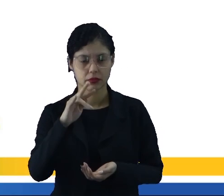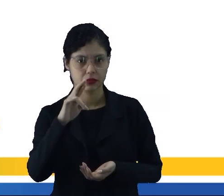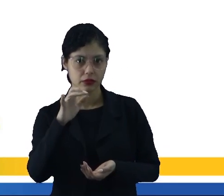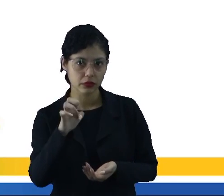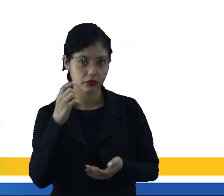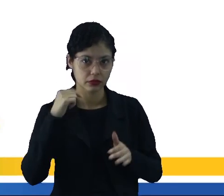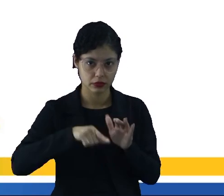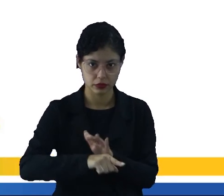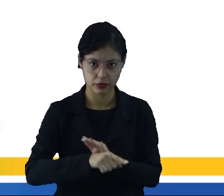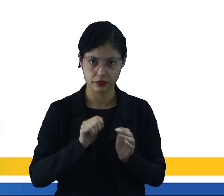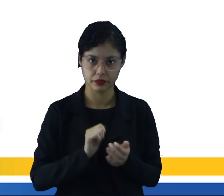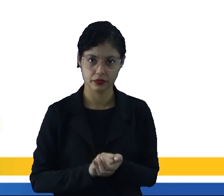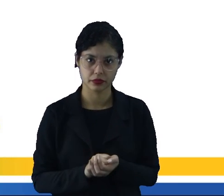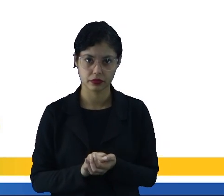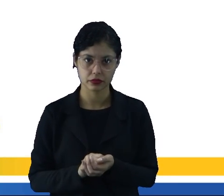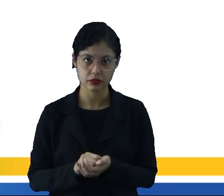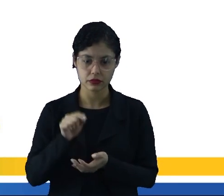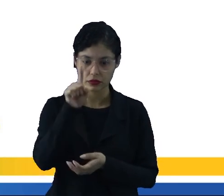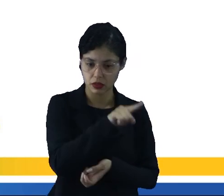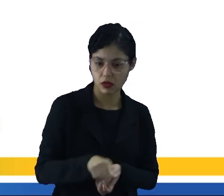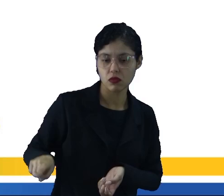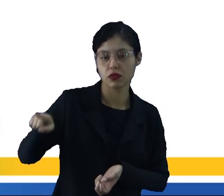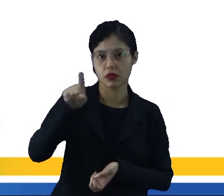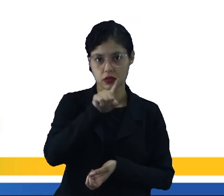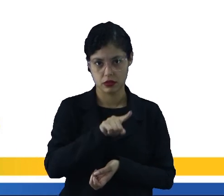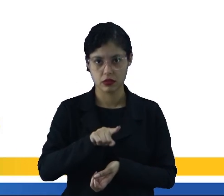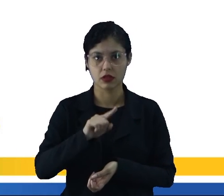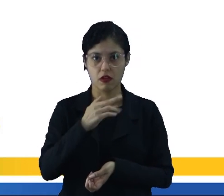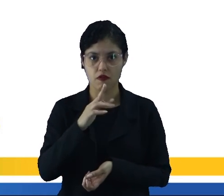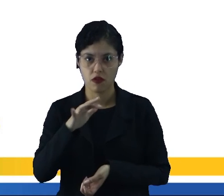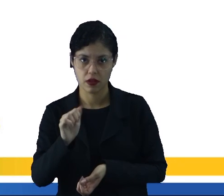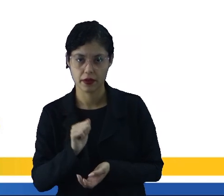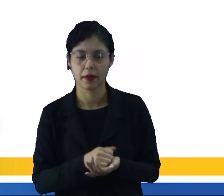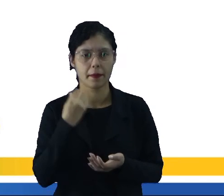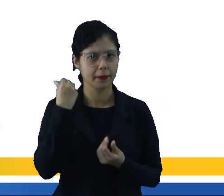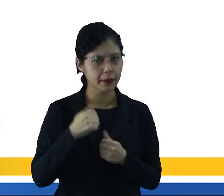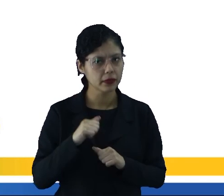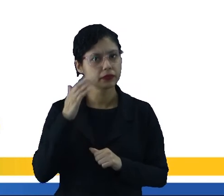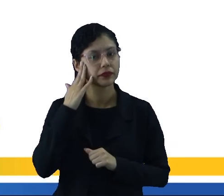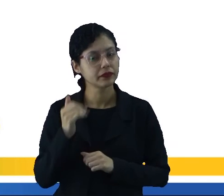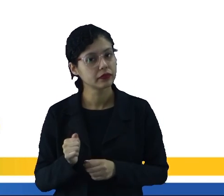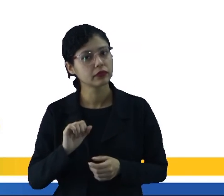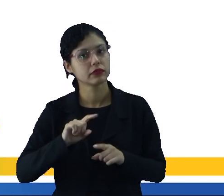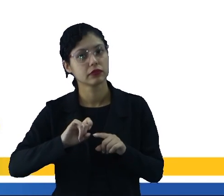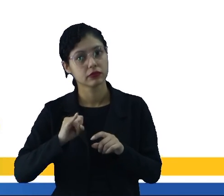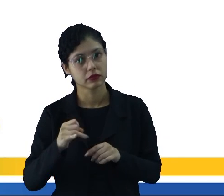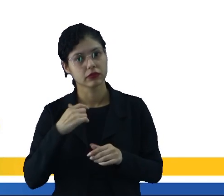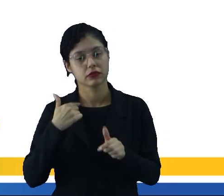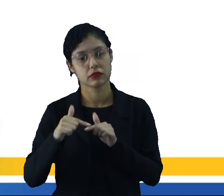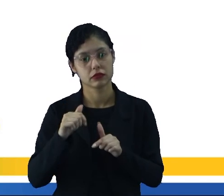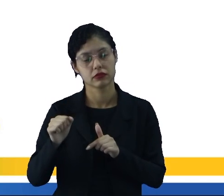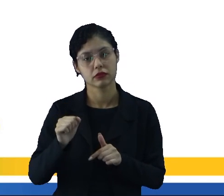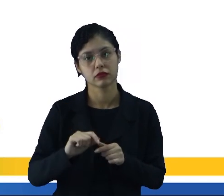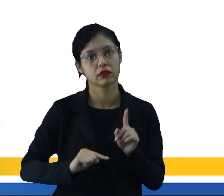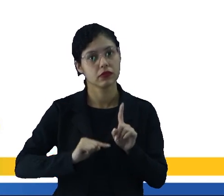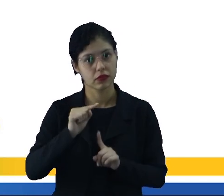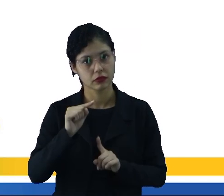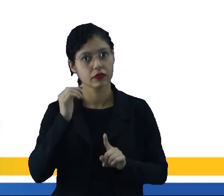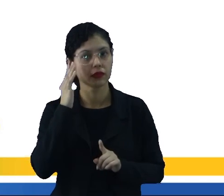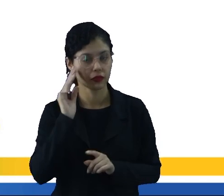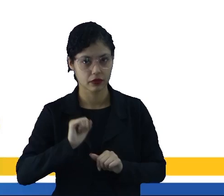interna tá pedindo o revestimento Então você tem que deduzir se você vai trabalhar com área ou com volume